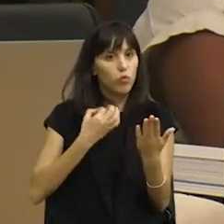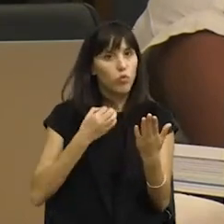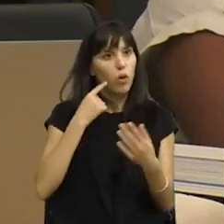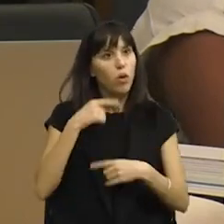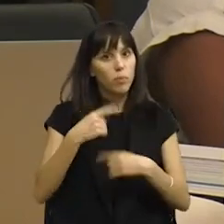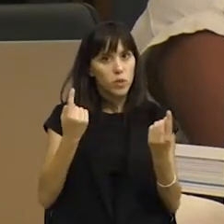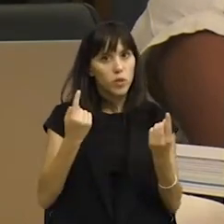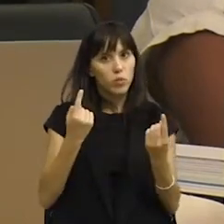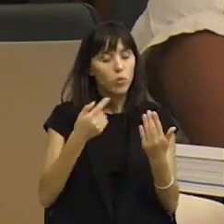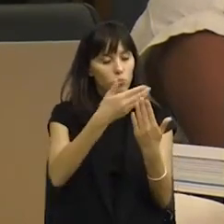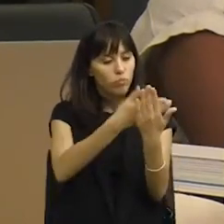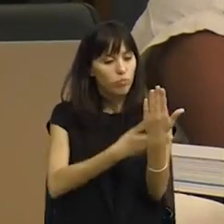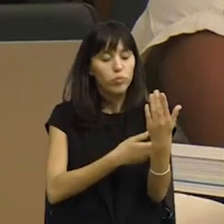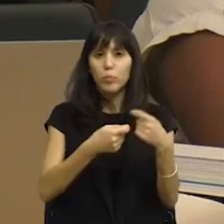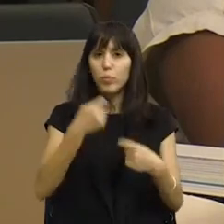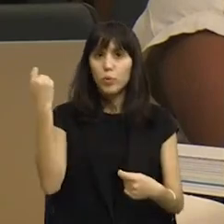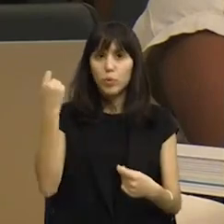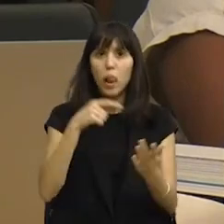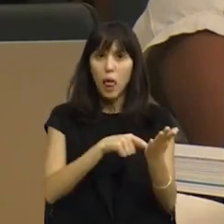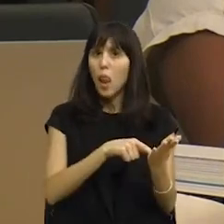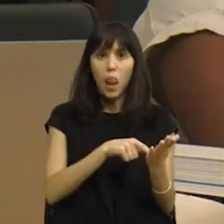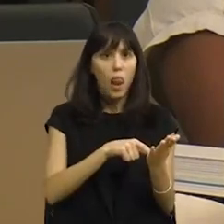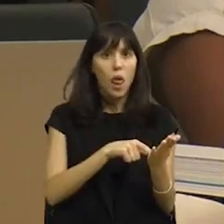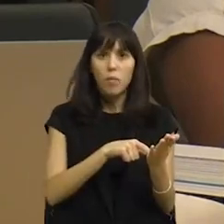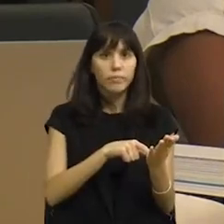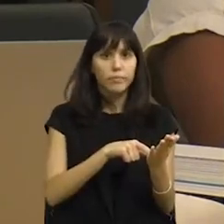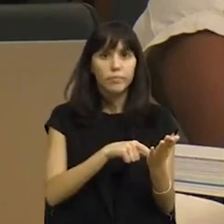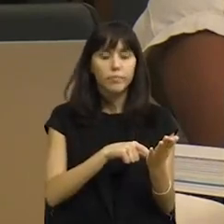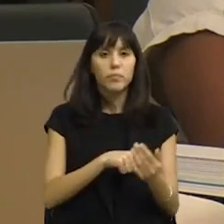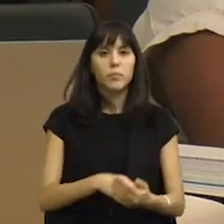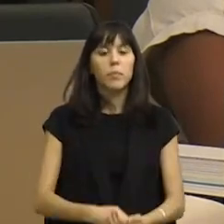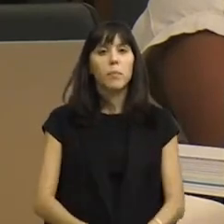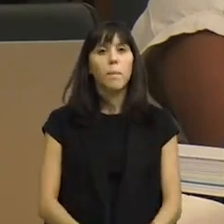tínhamos apresentado, não corresponde exatamente àquilo que está no documento.